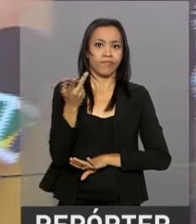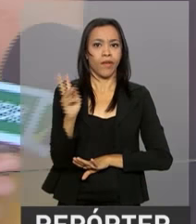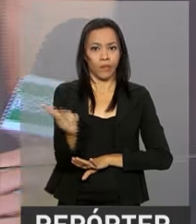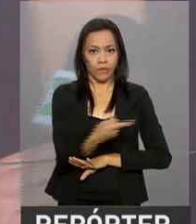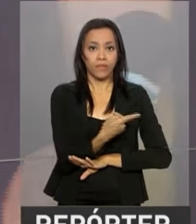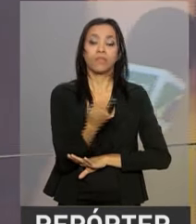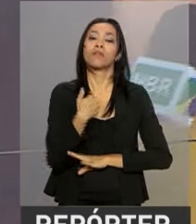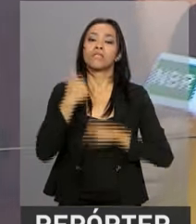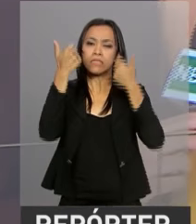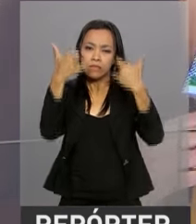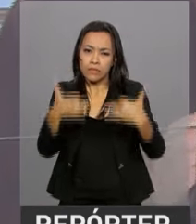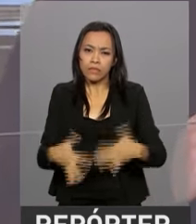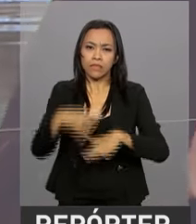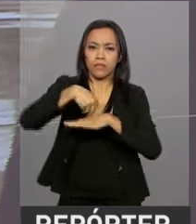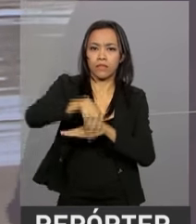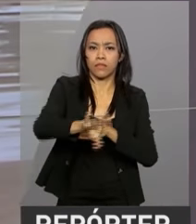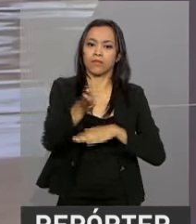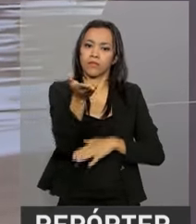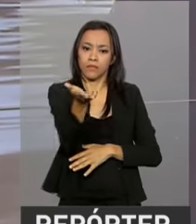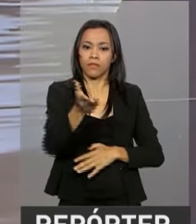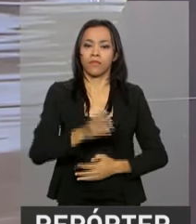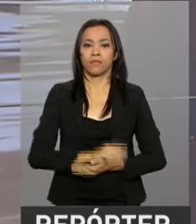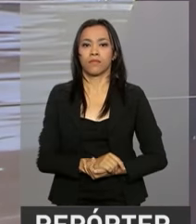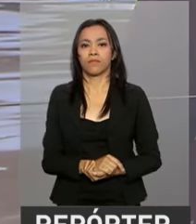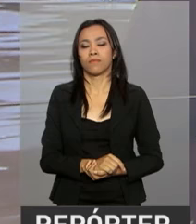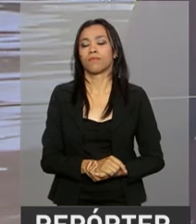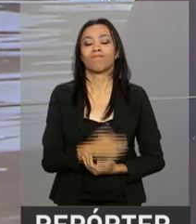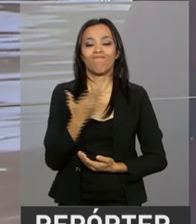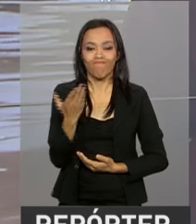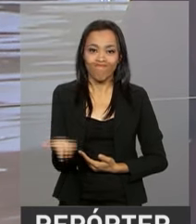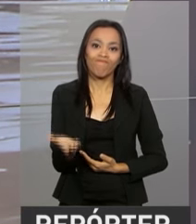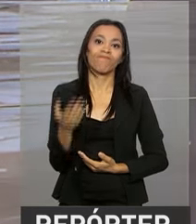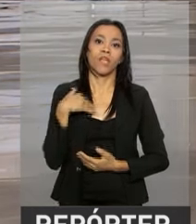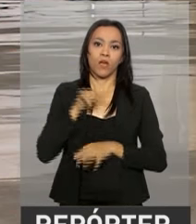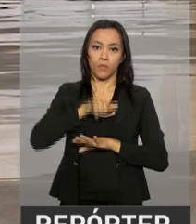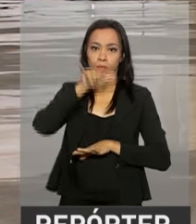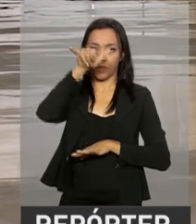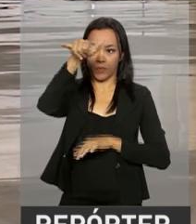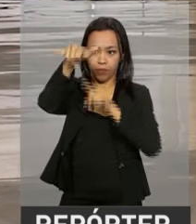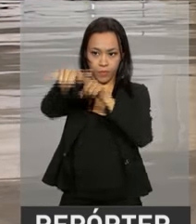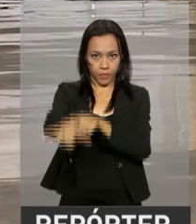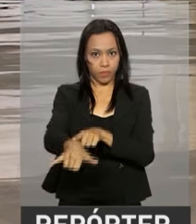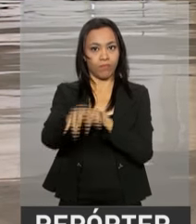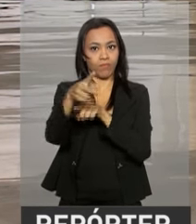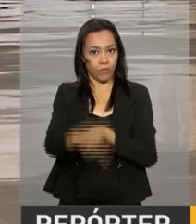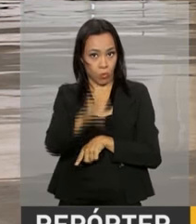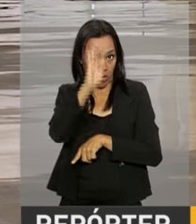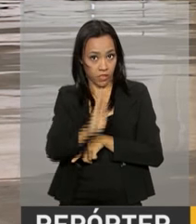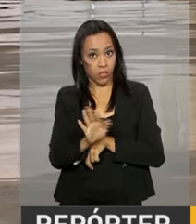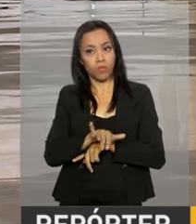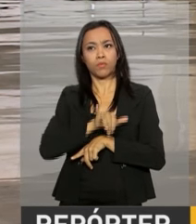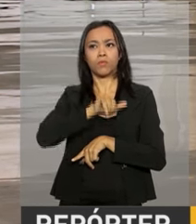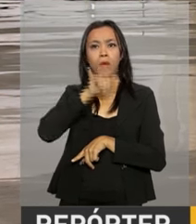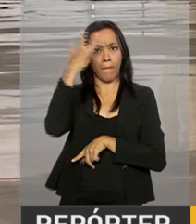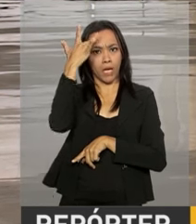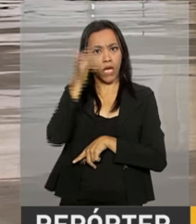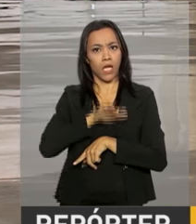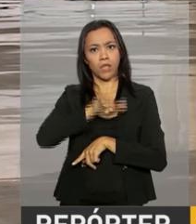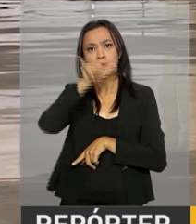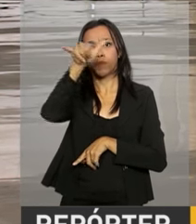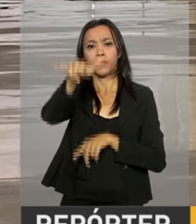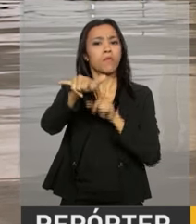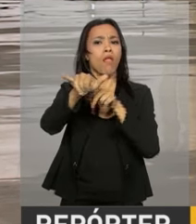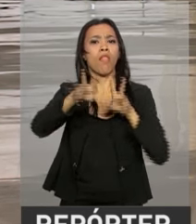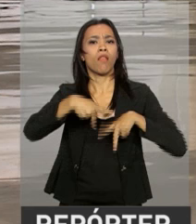ao vivo as informações para a gente. Oi, Thaísa. Leandro, a aeronave Hércules da FAB parte amanhã de Brasília. Ela vai